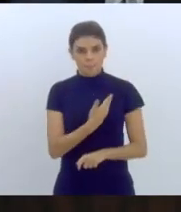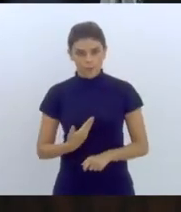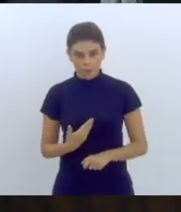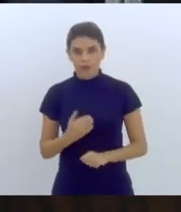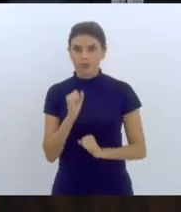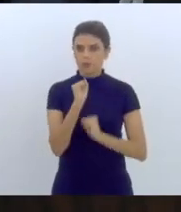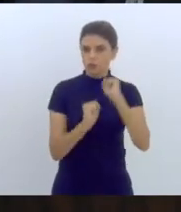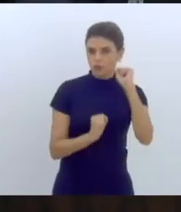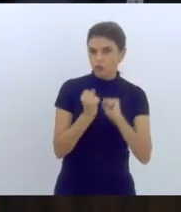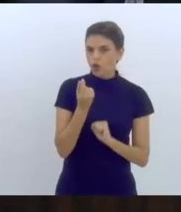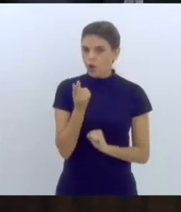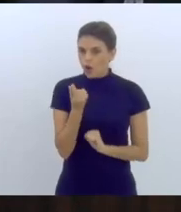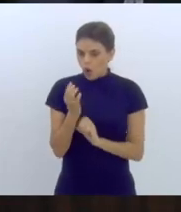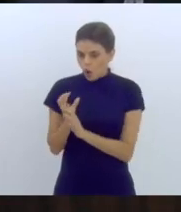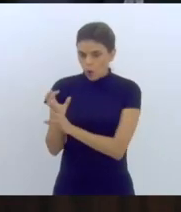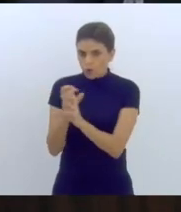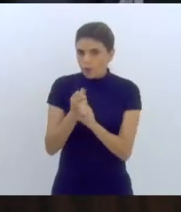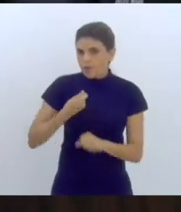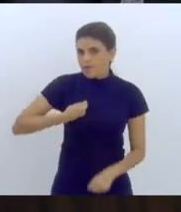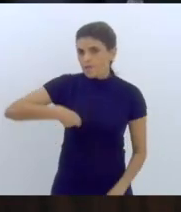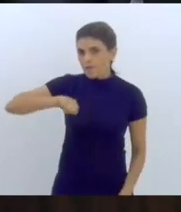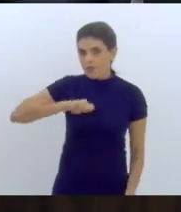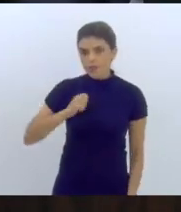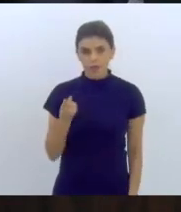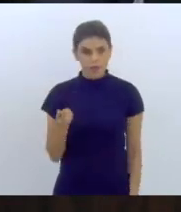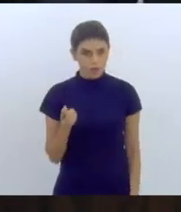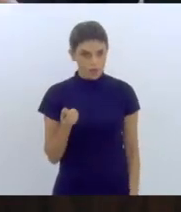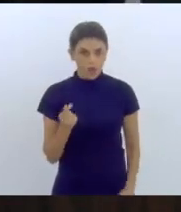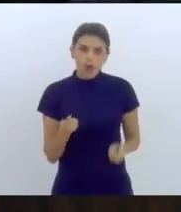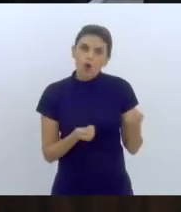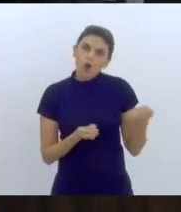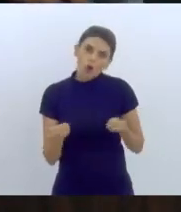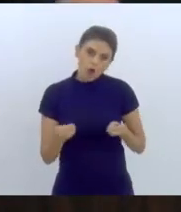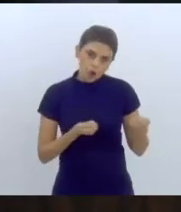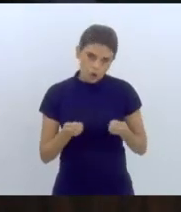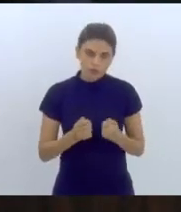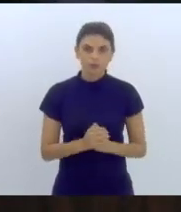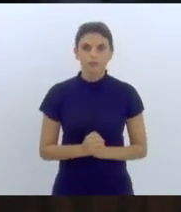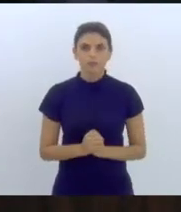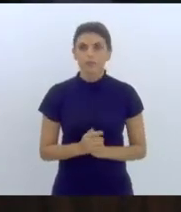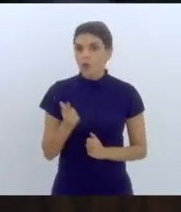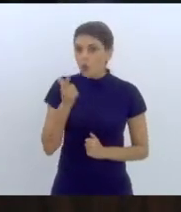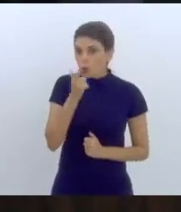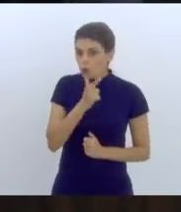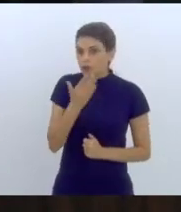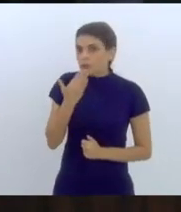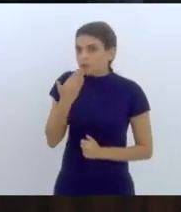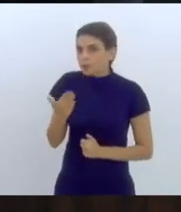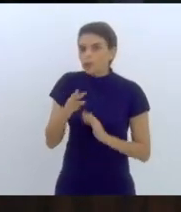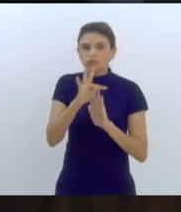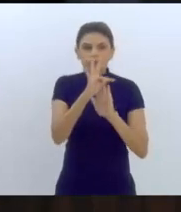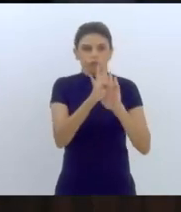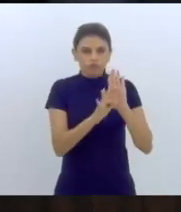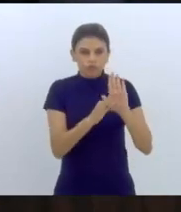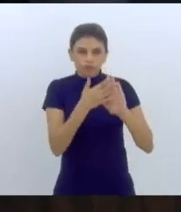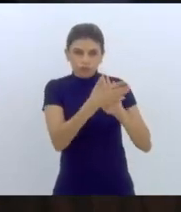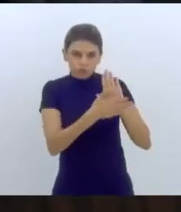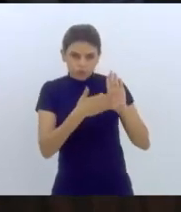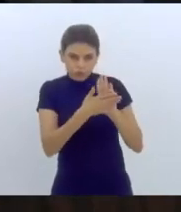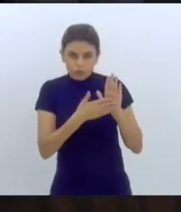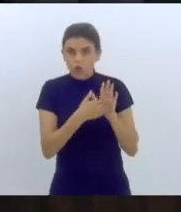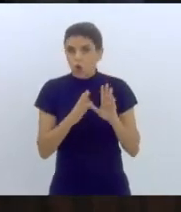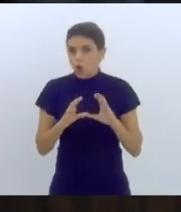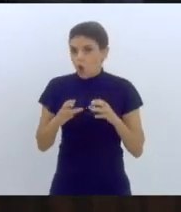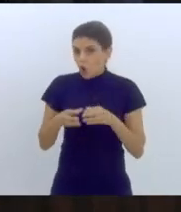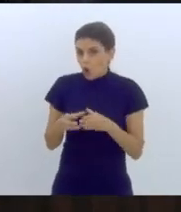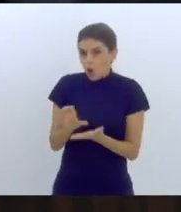de Orçamento, Finanças, Fiscalização Financeira e Controle. Para emitir parecer pela Comissão de